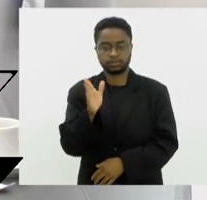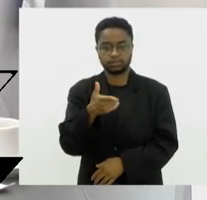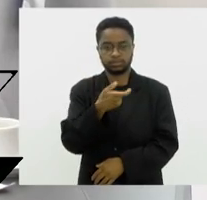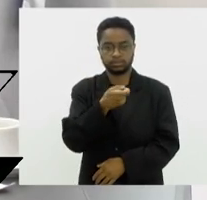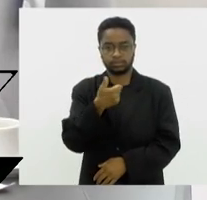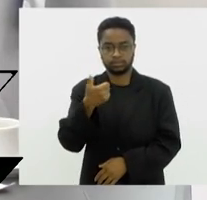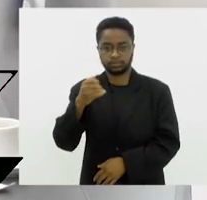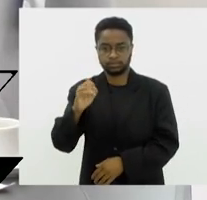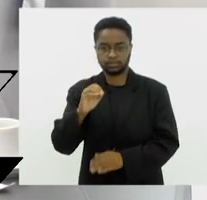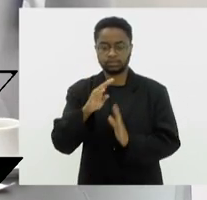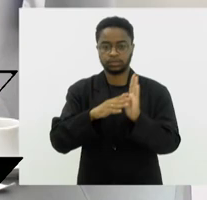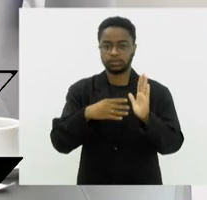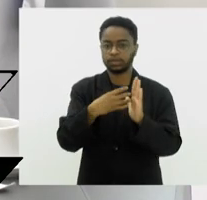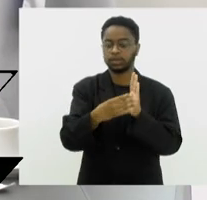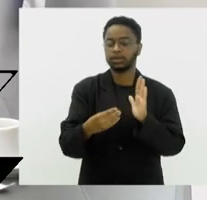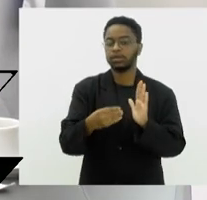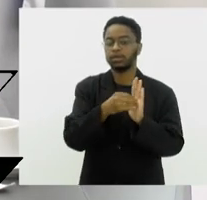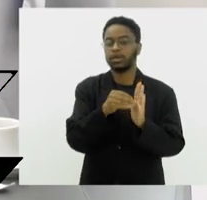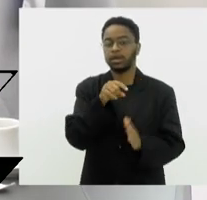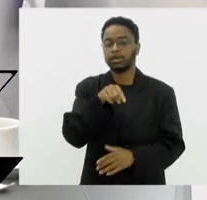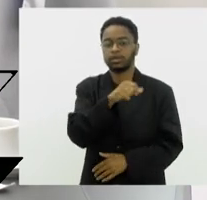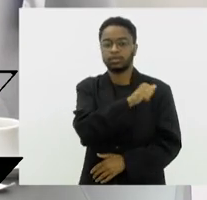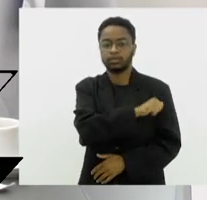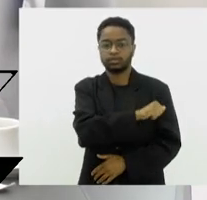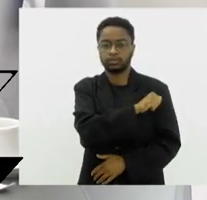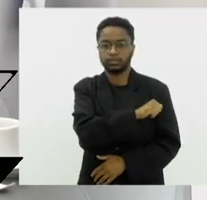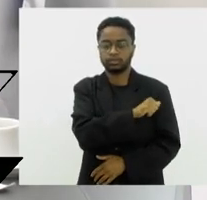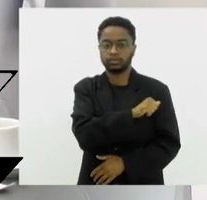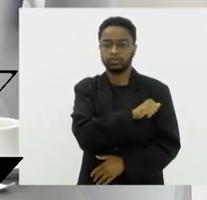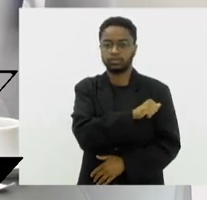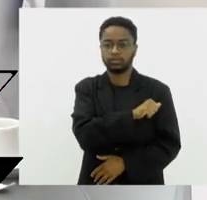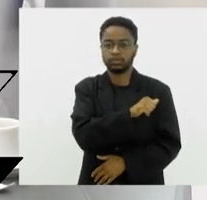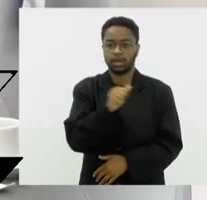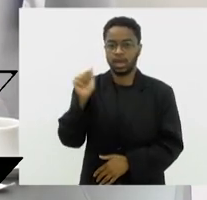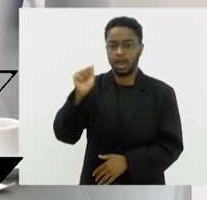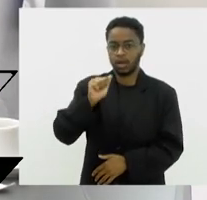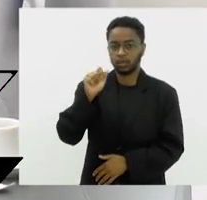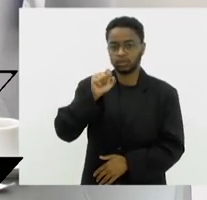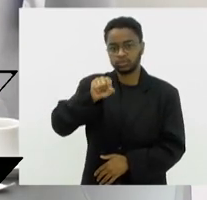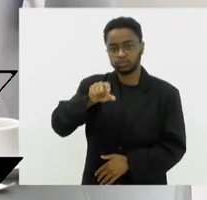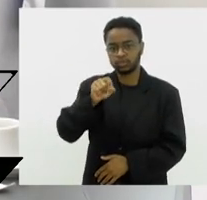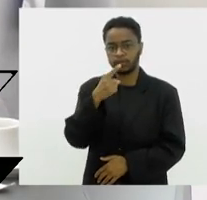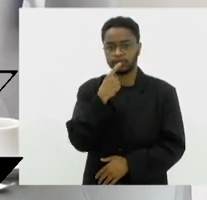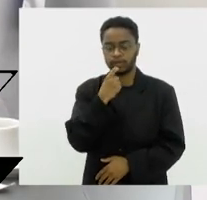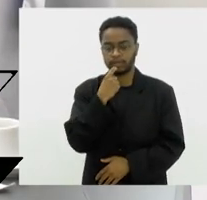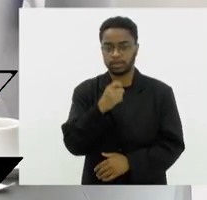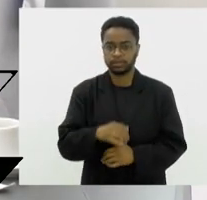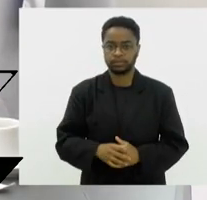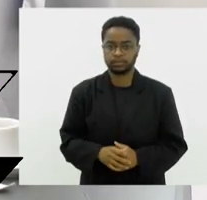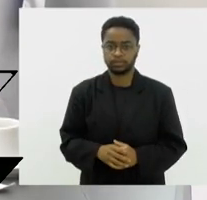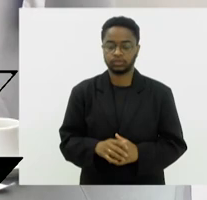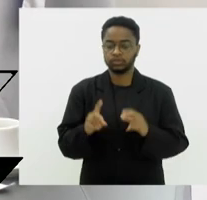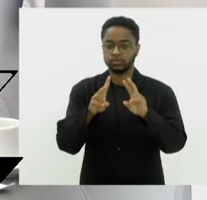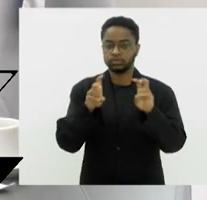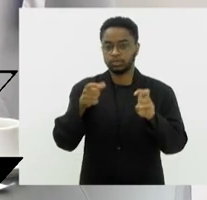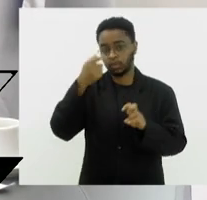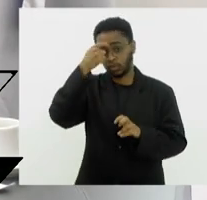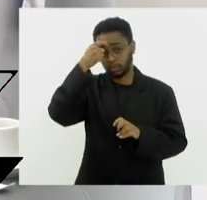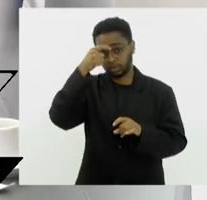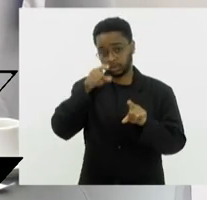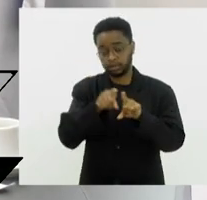2010 para incluir no calendário oficial do Estado do Rio de Janeiro o agosto azul e vermelho, de conscientização e